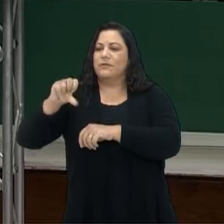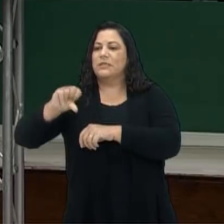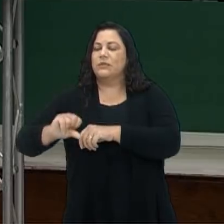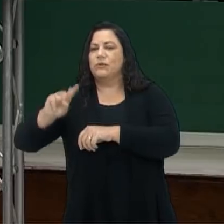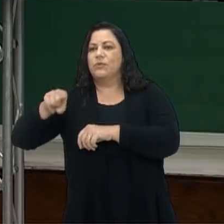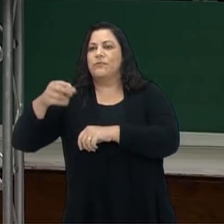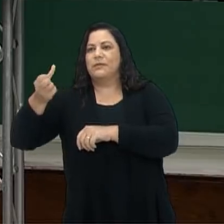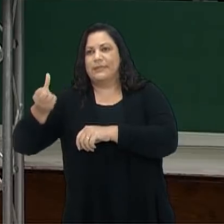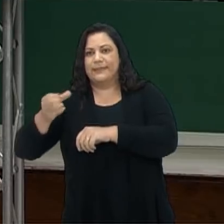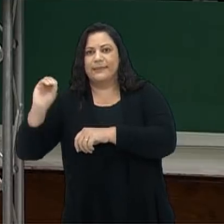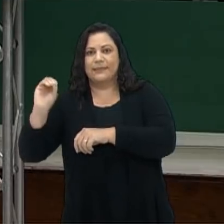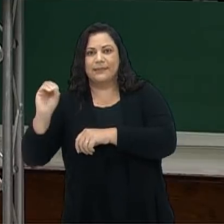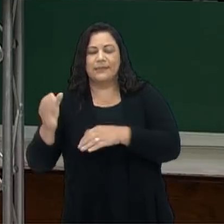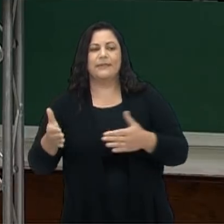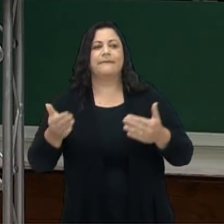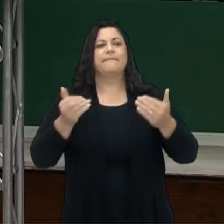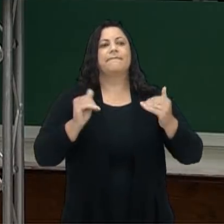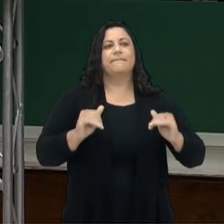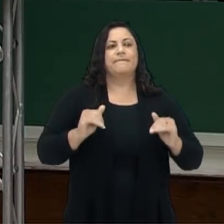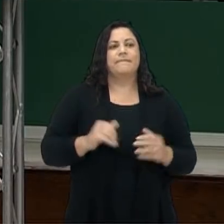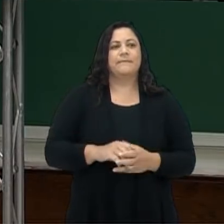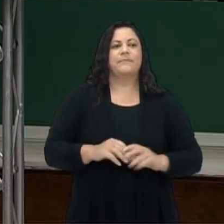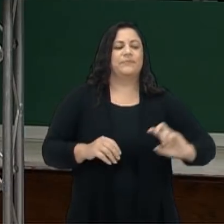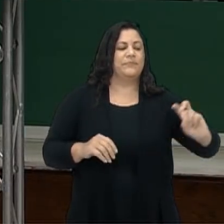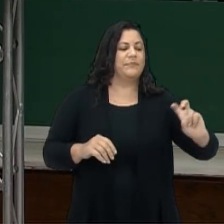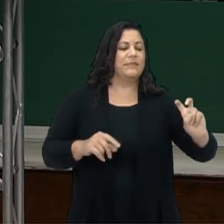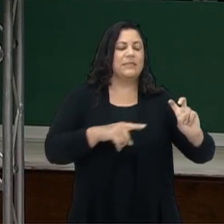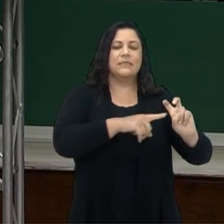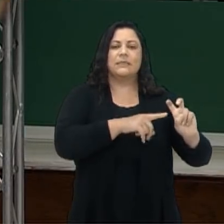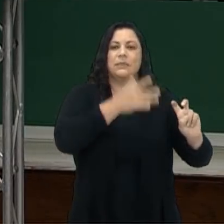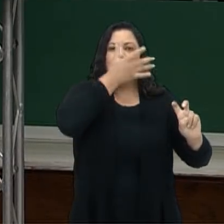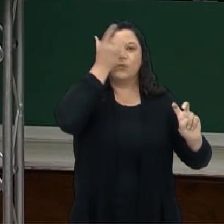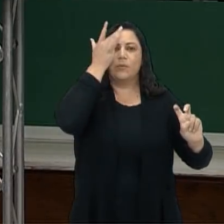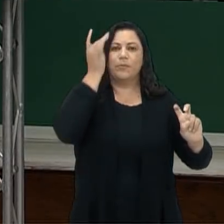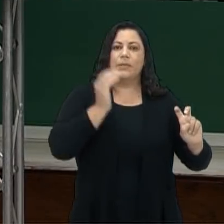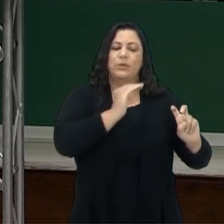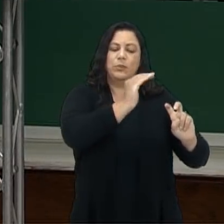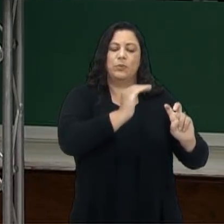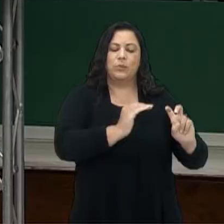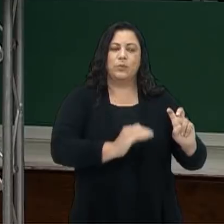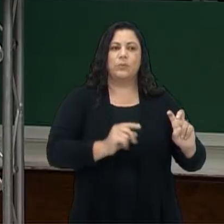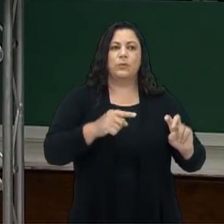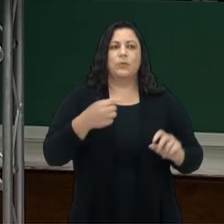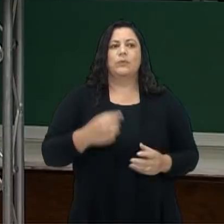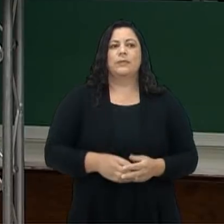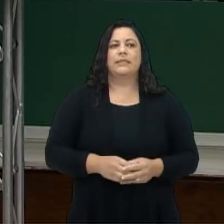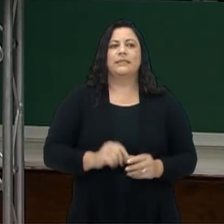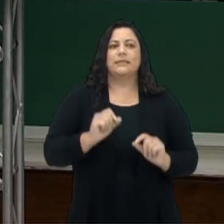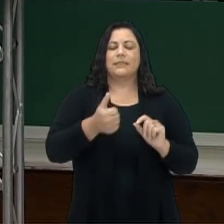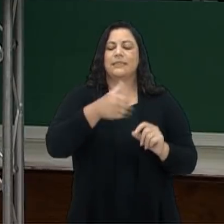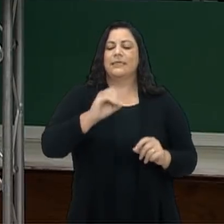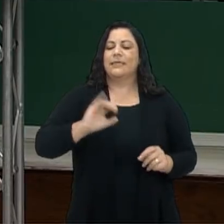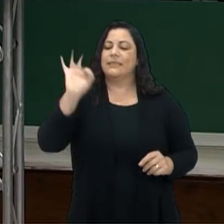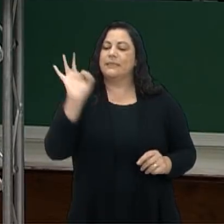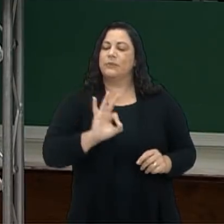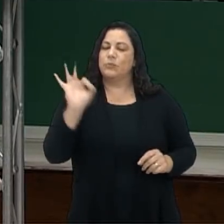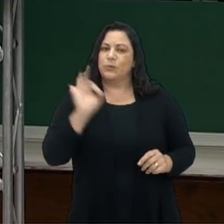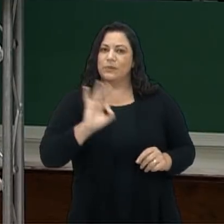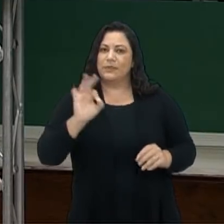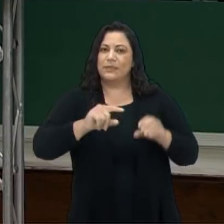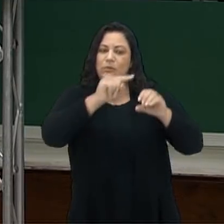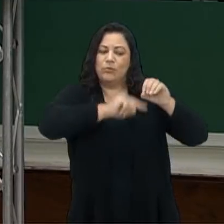129,6 graus do ângulo central, e as 5 pessoas equivale a 36 graus, ou seja, 10% do